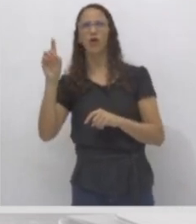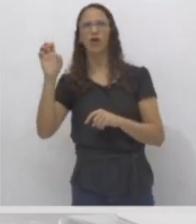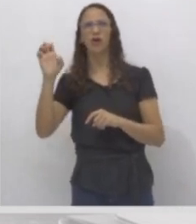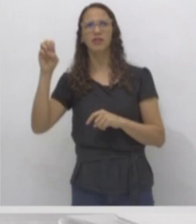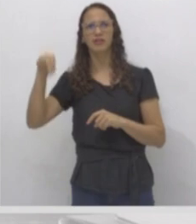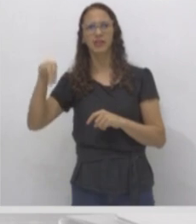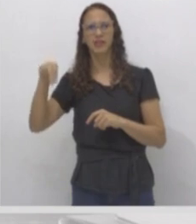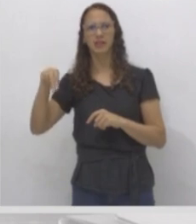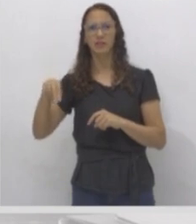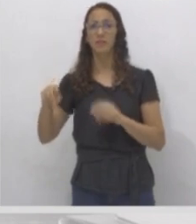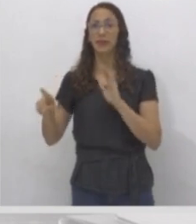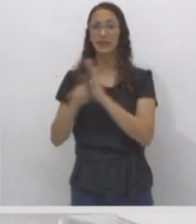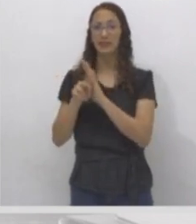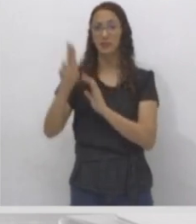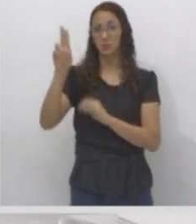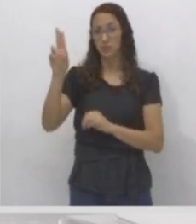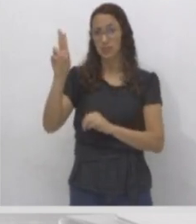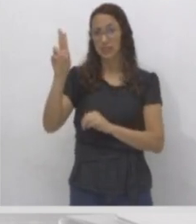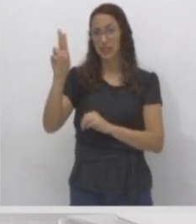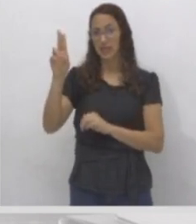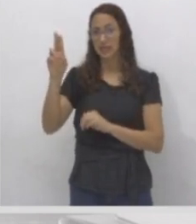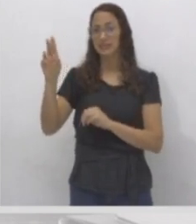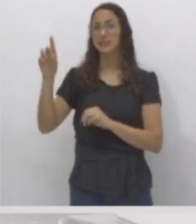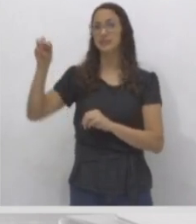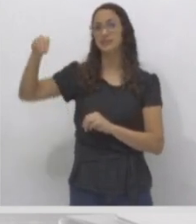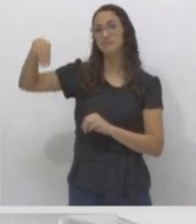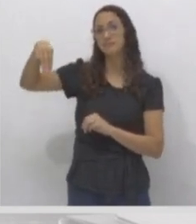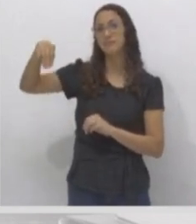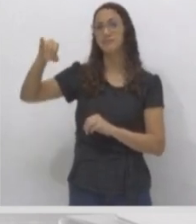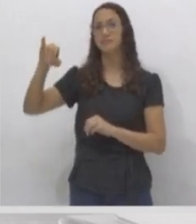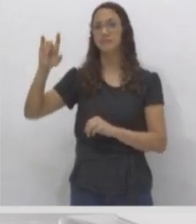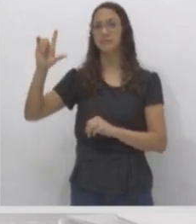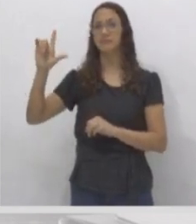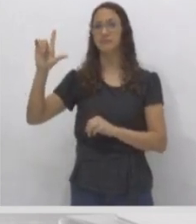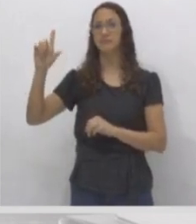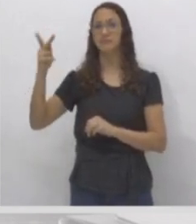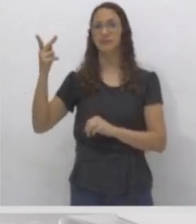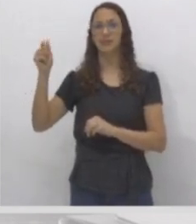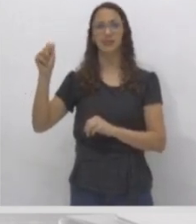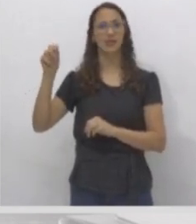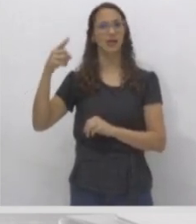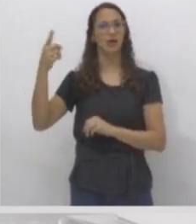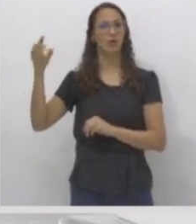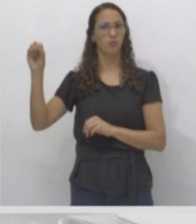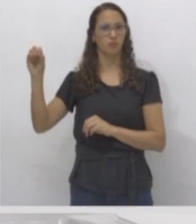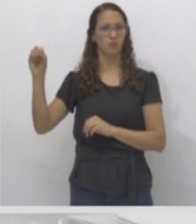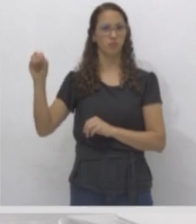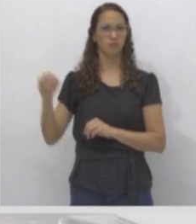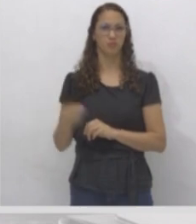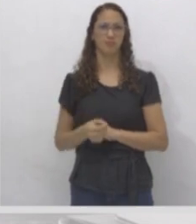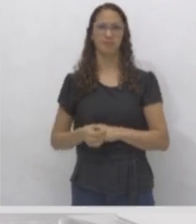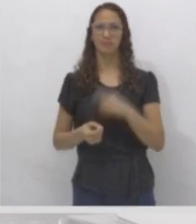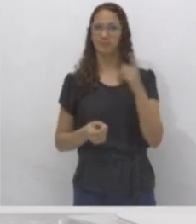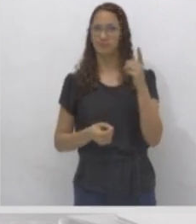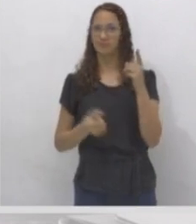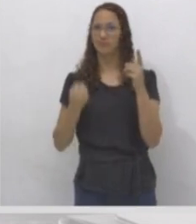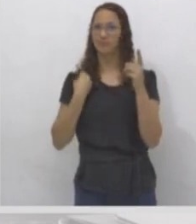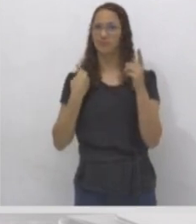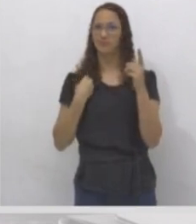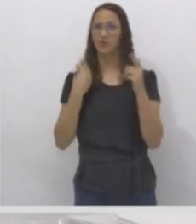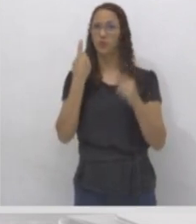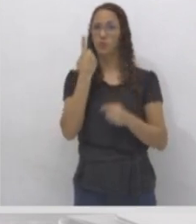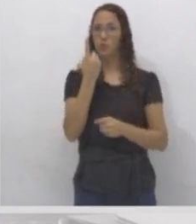de milhão. Unidade de milhão vale 1 milhão. Então, eu vou colocar o número 1 milhão.